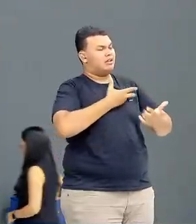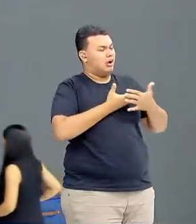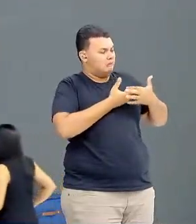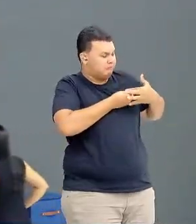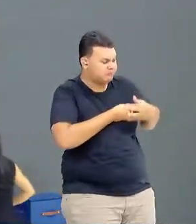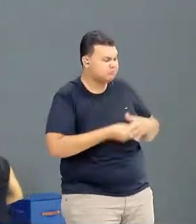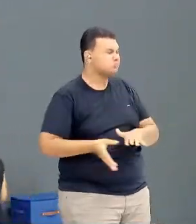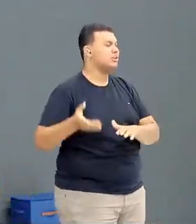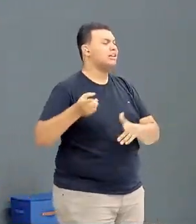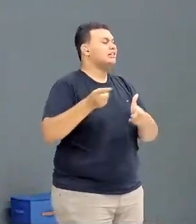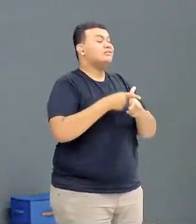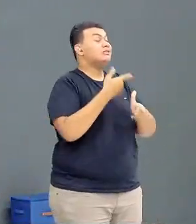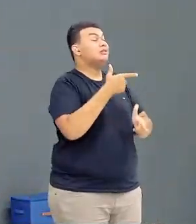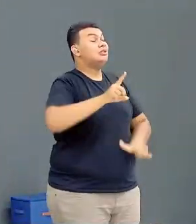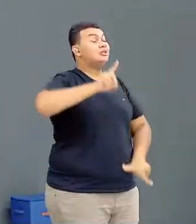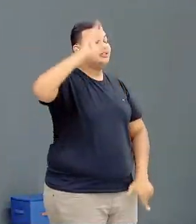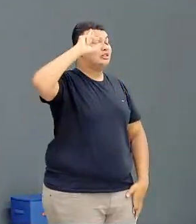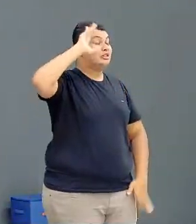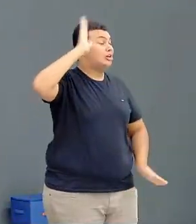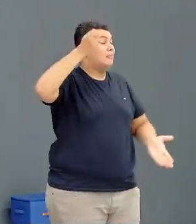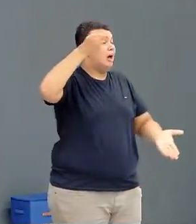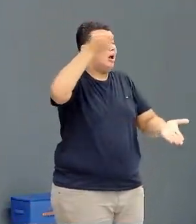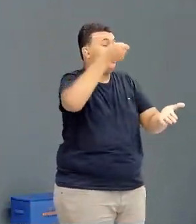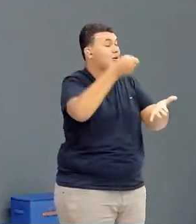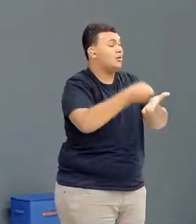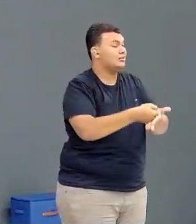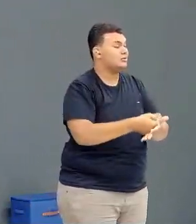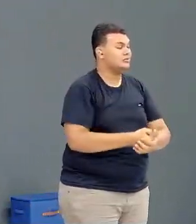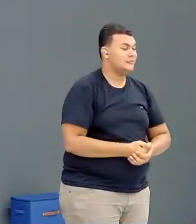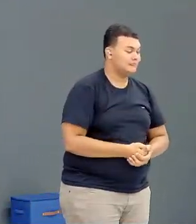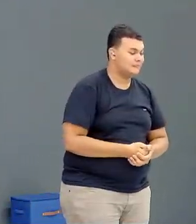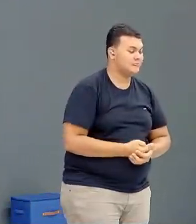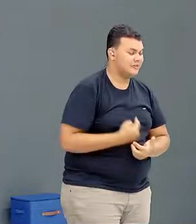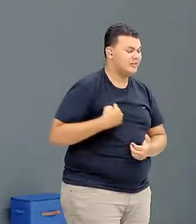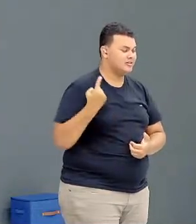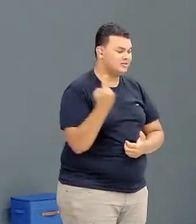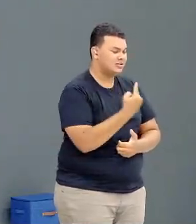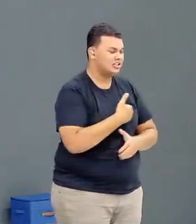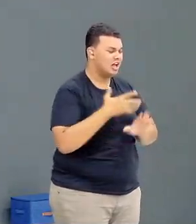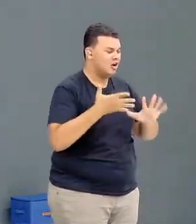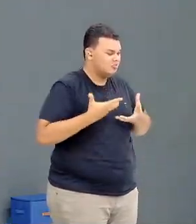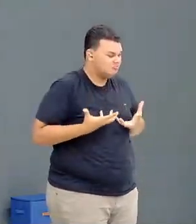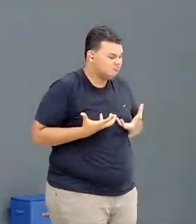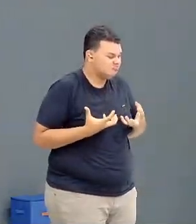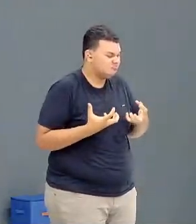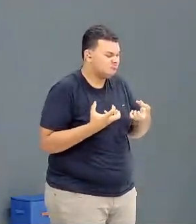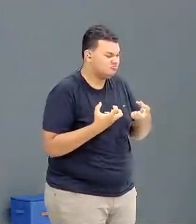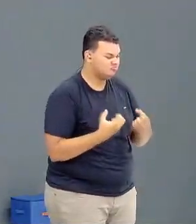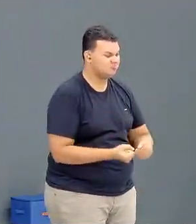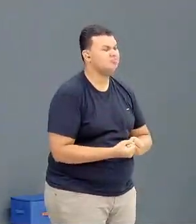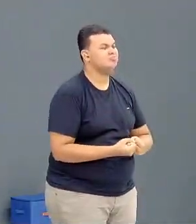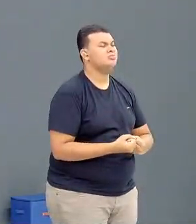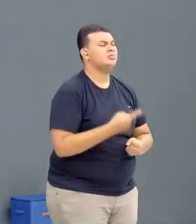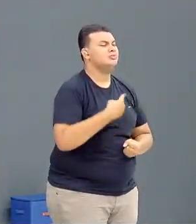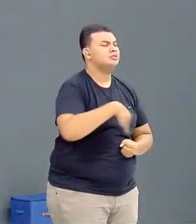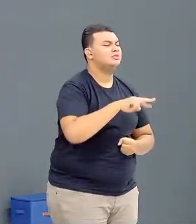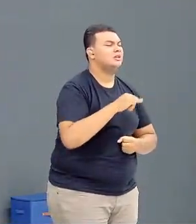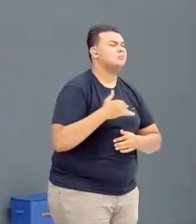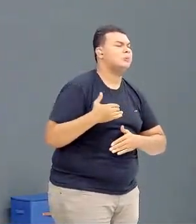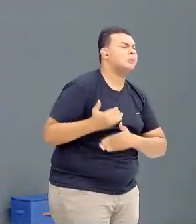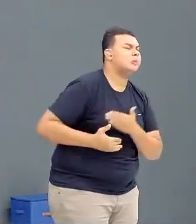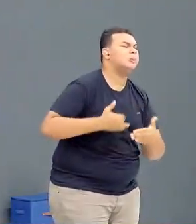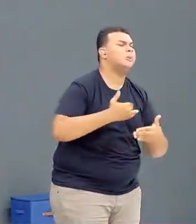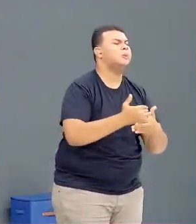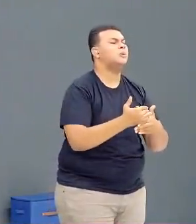mais dívida, o Senhor já pagou na cruz do Calvário, e nós tomamos posse disso, e vamos avançar,